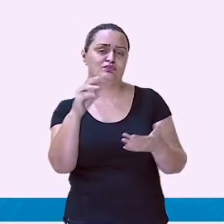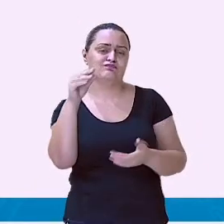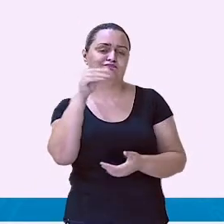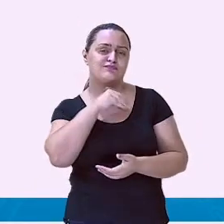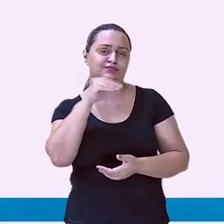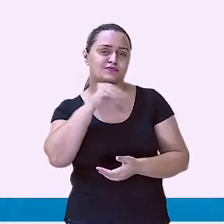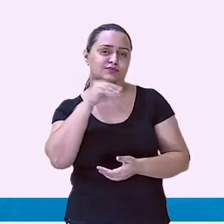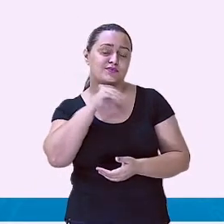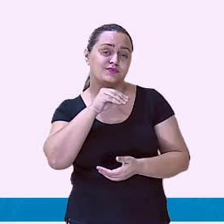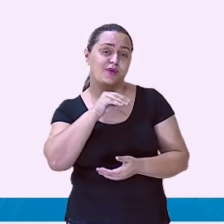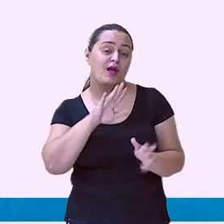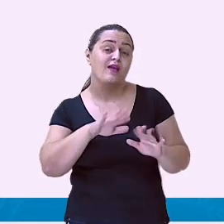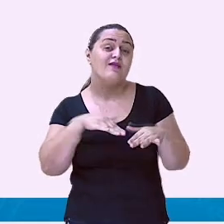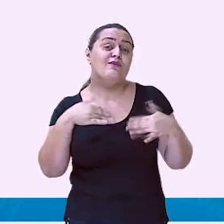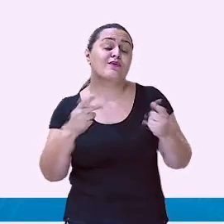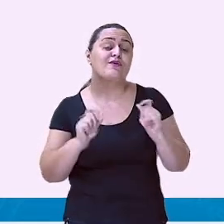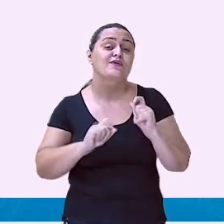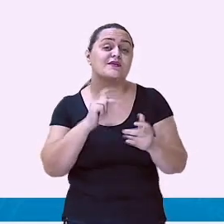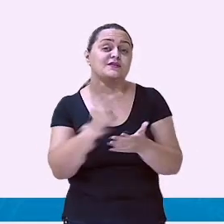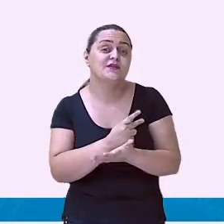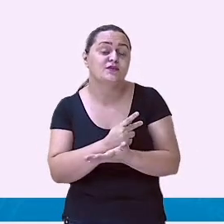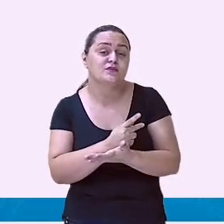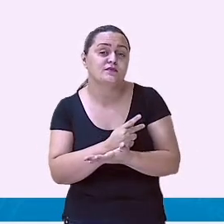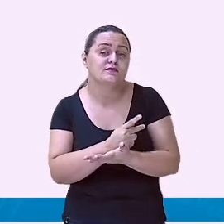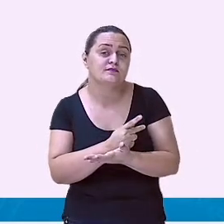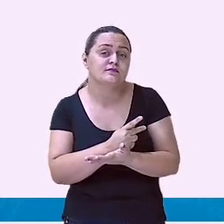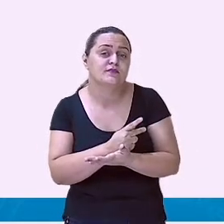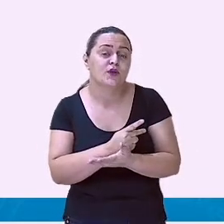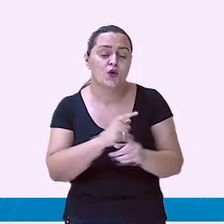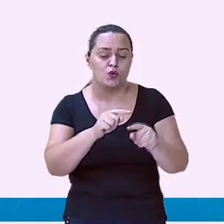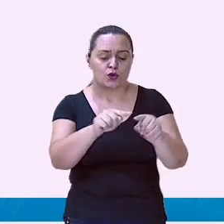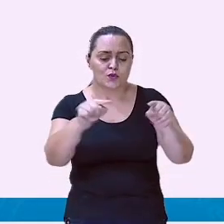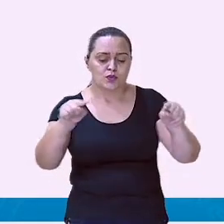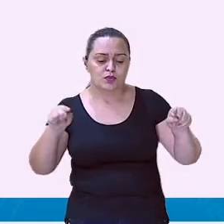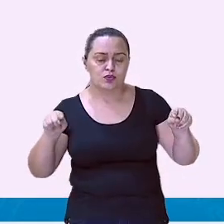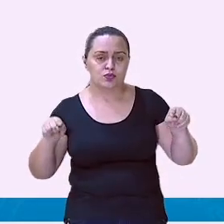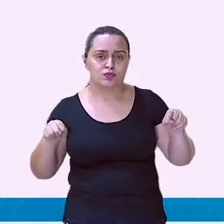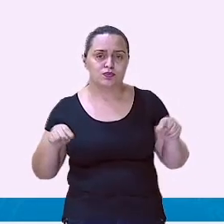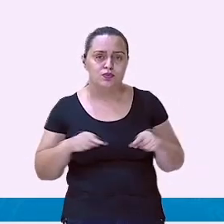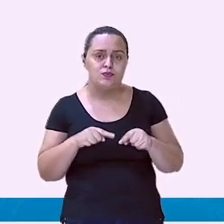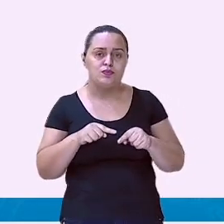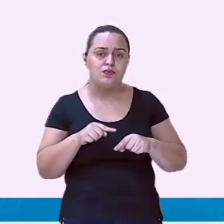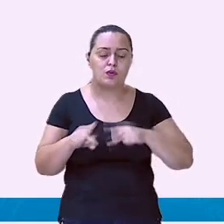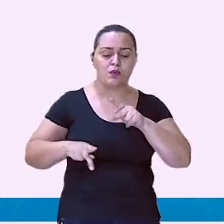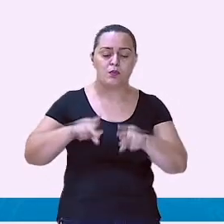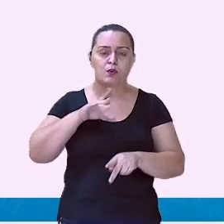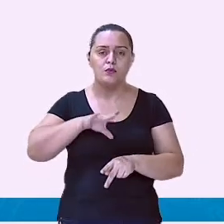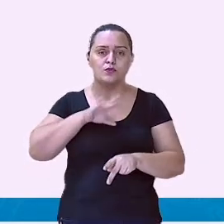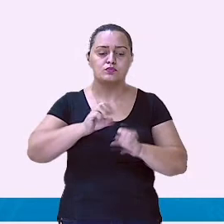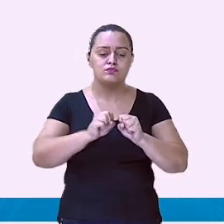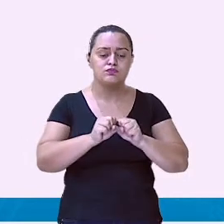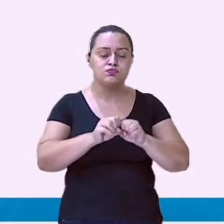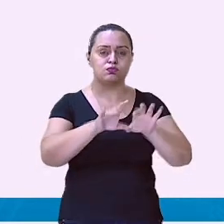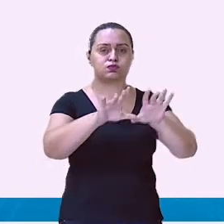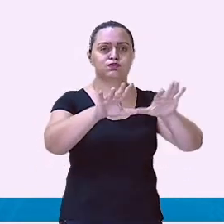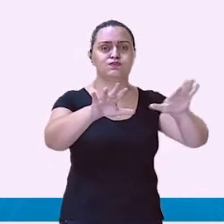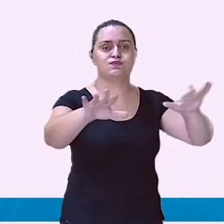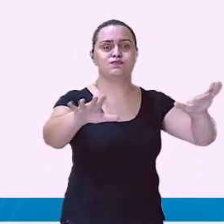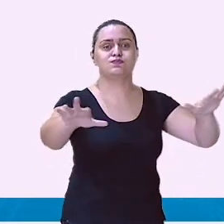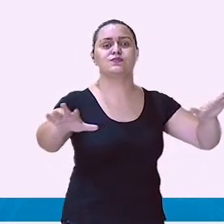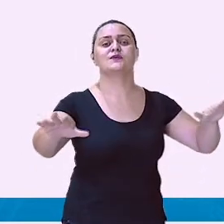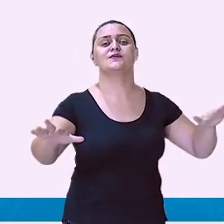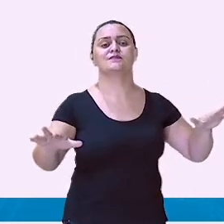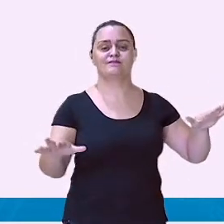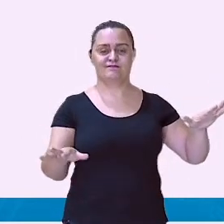português se expandiu em direção das terras espanholas. Tá? E aí,